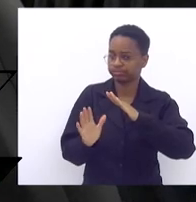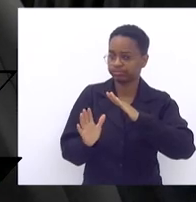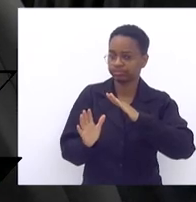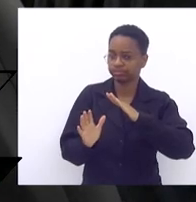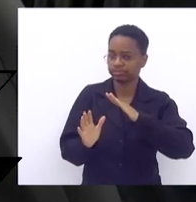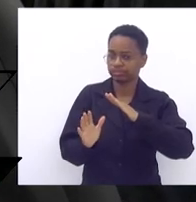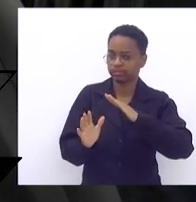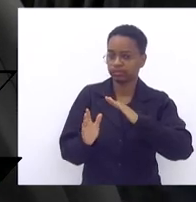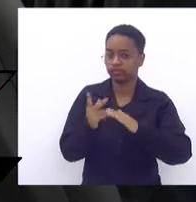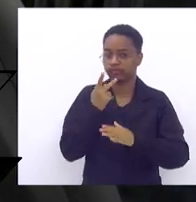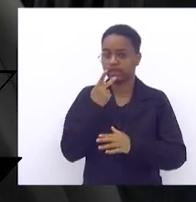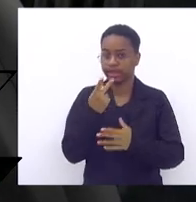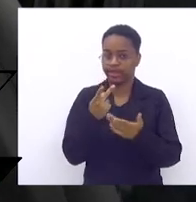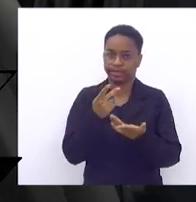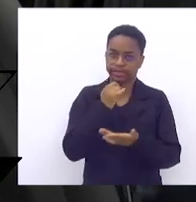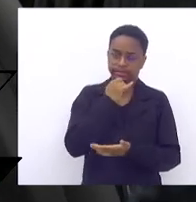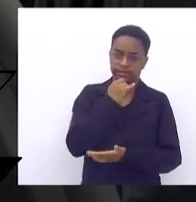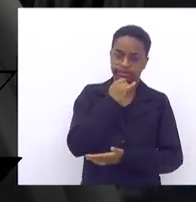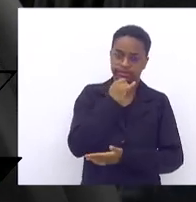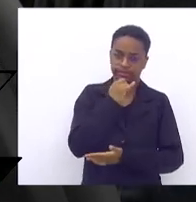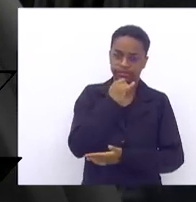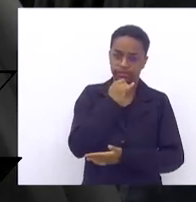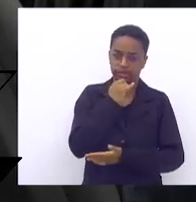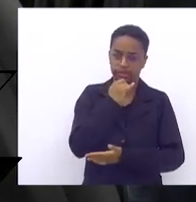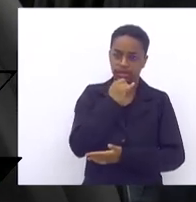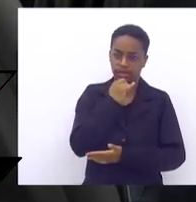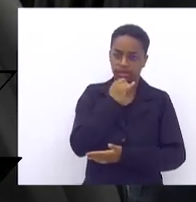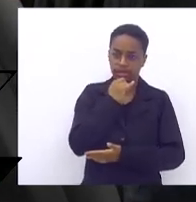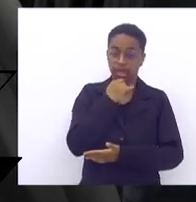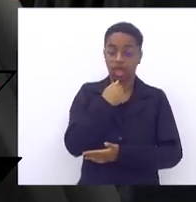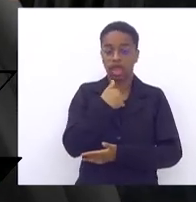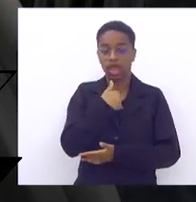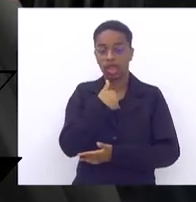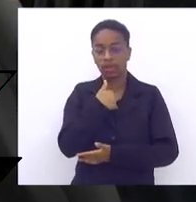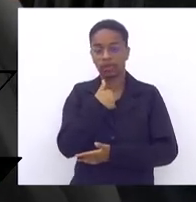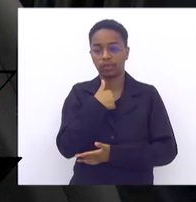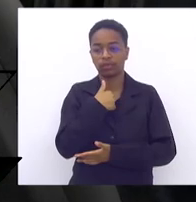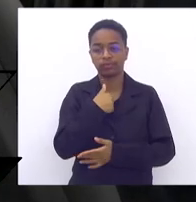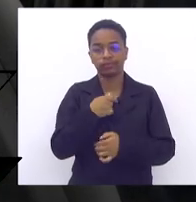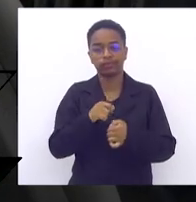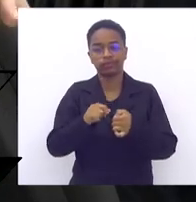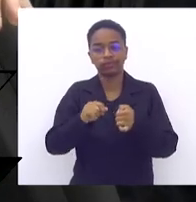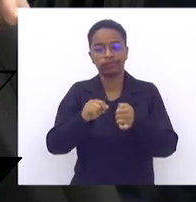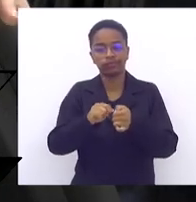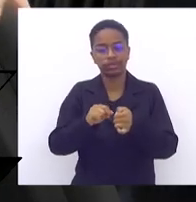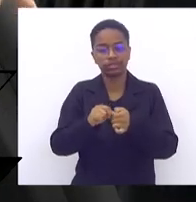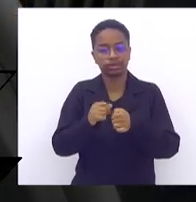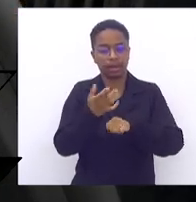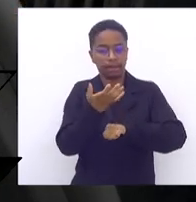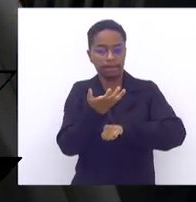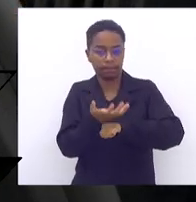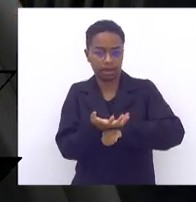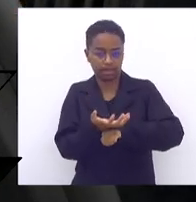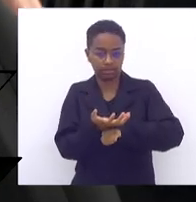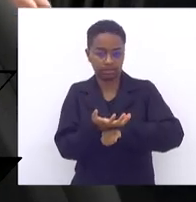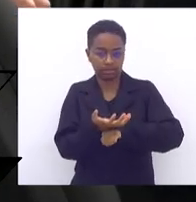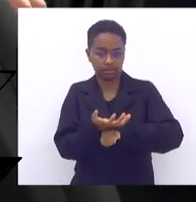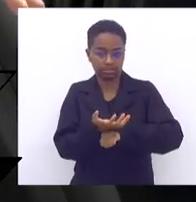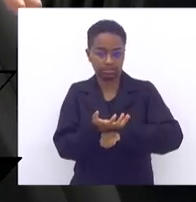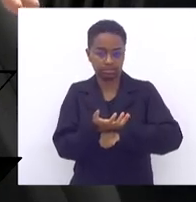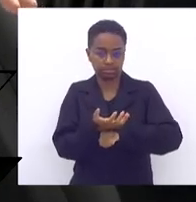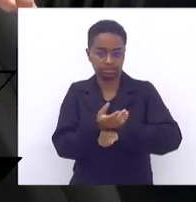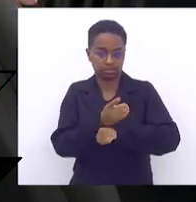Instituto dizer assim: vou fazer uma praça em